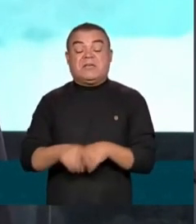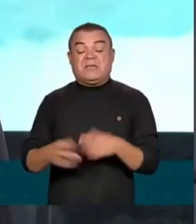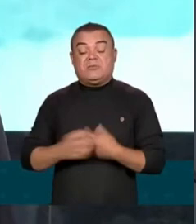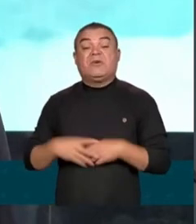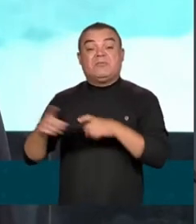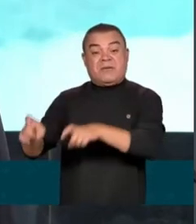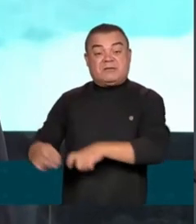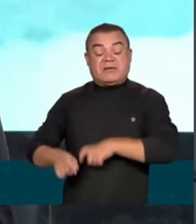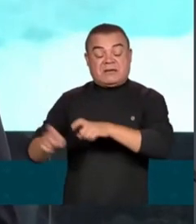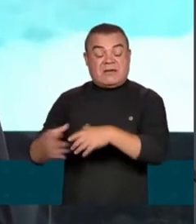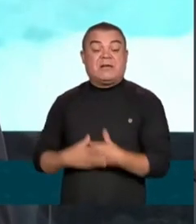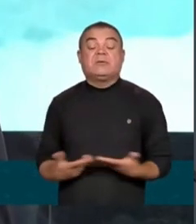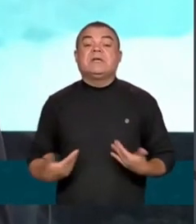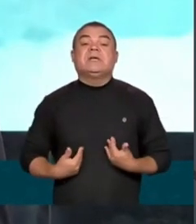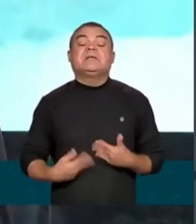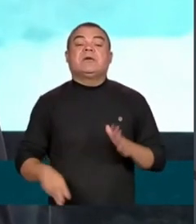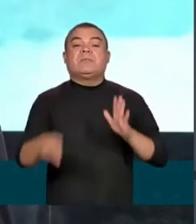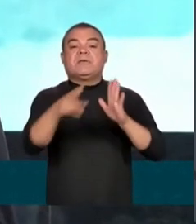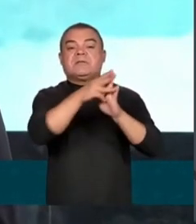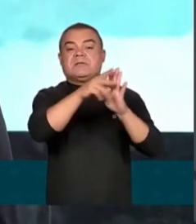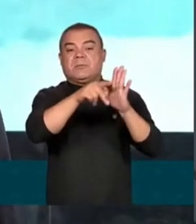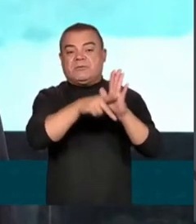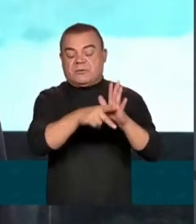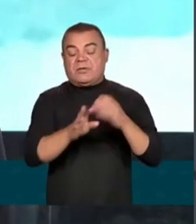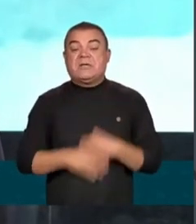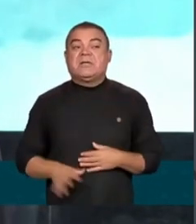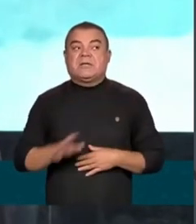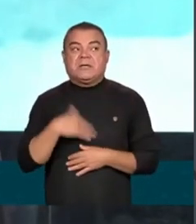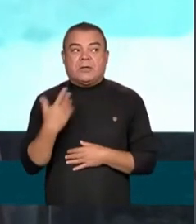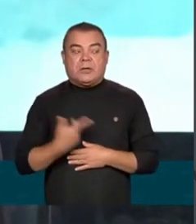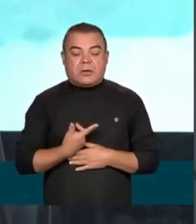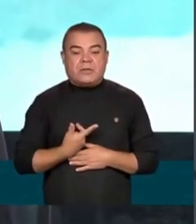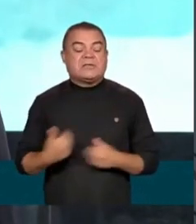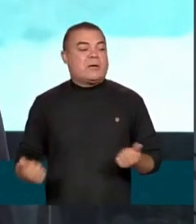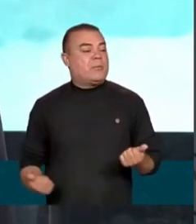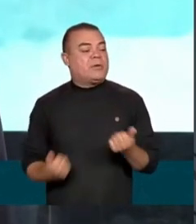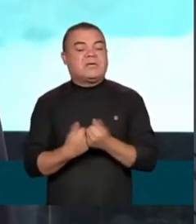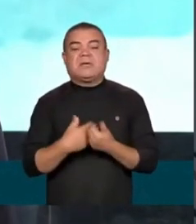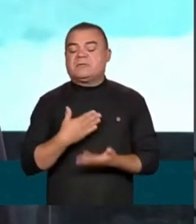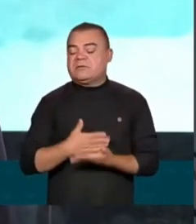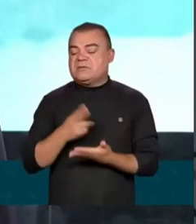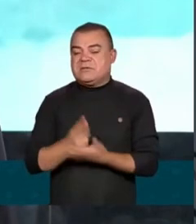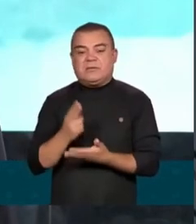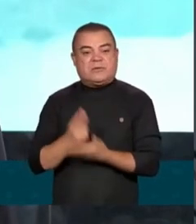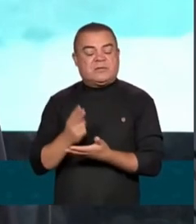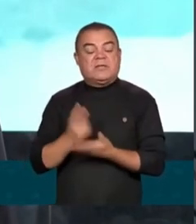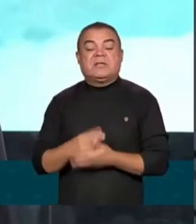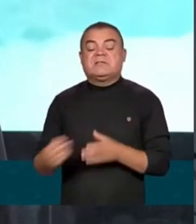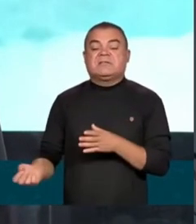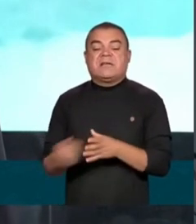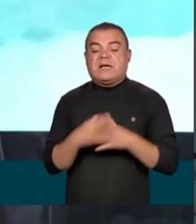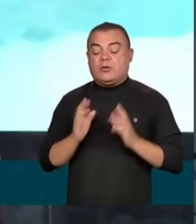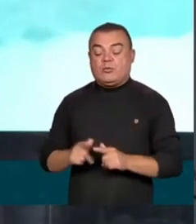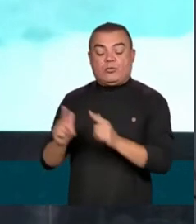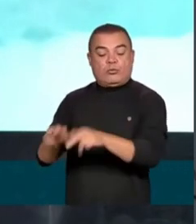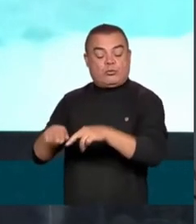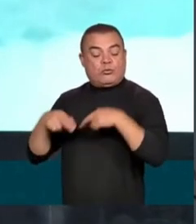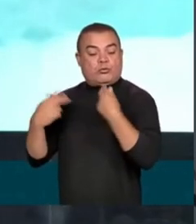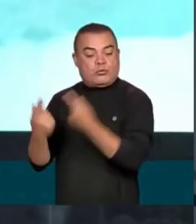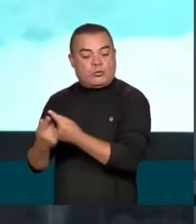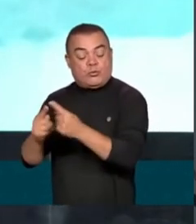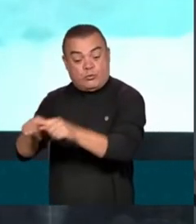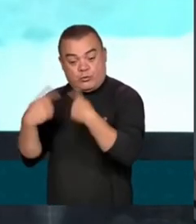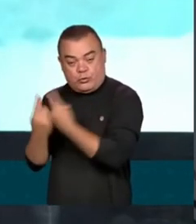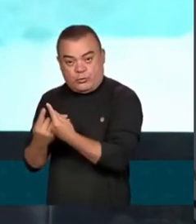alimentos né então a medida provisória que nós defendemos desde o começo que se instala a comissão mista fechamos o acordo de